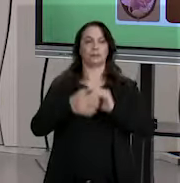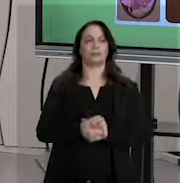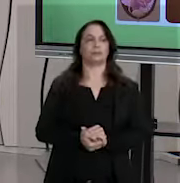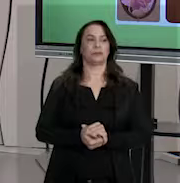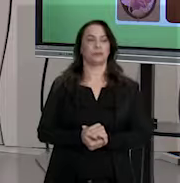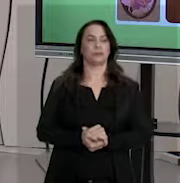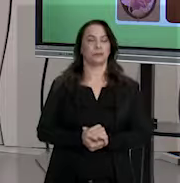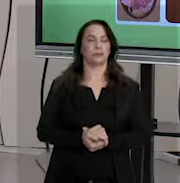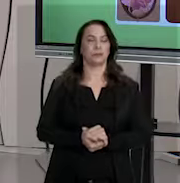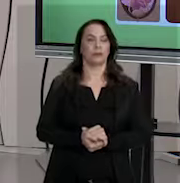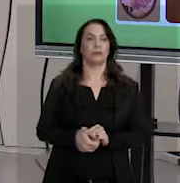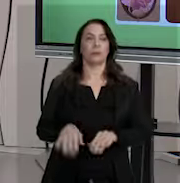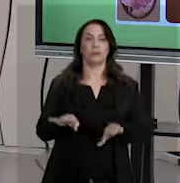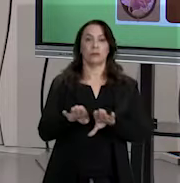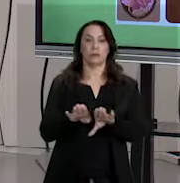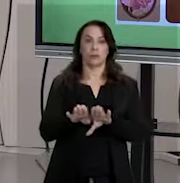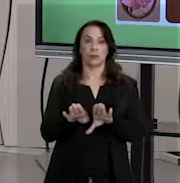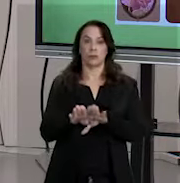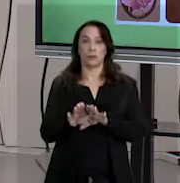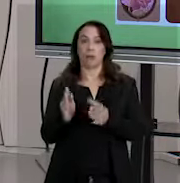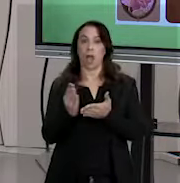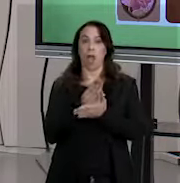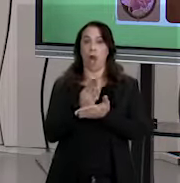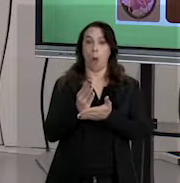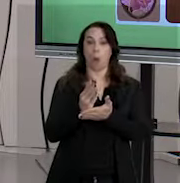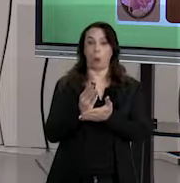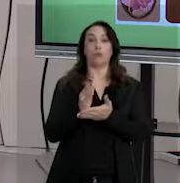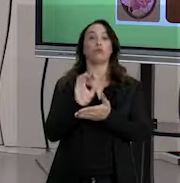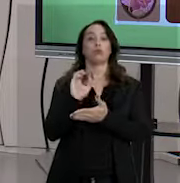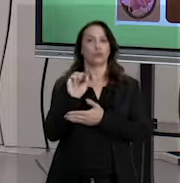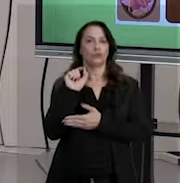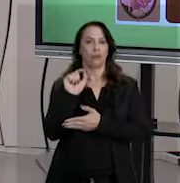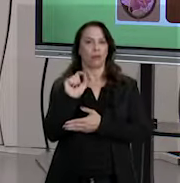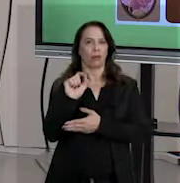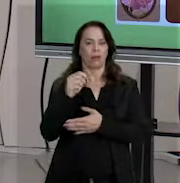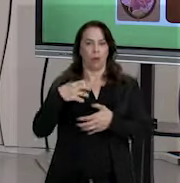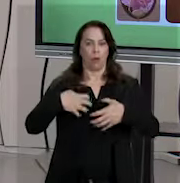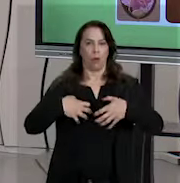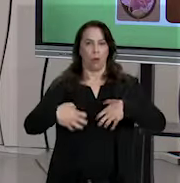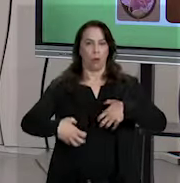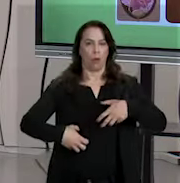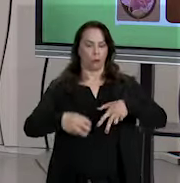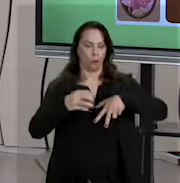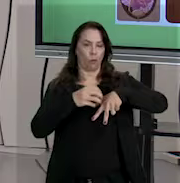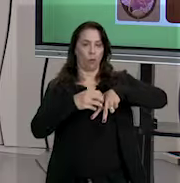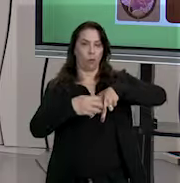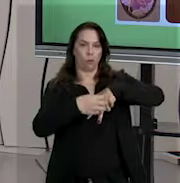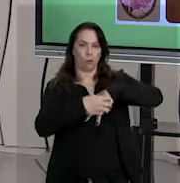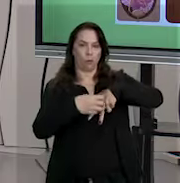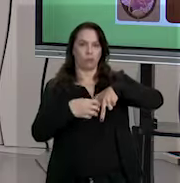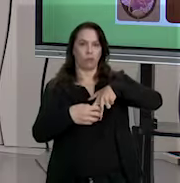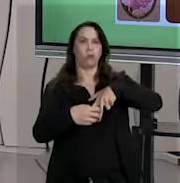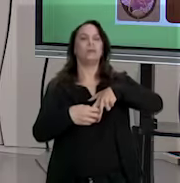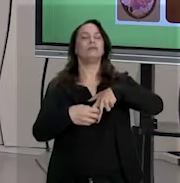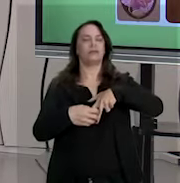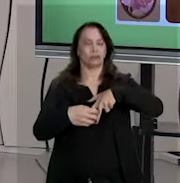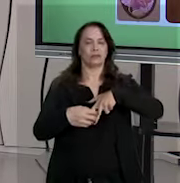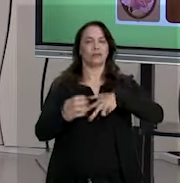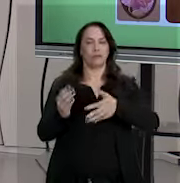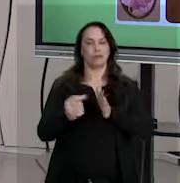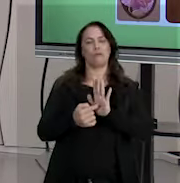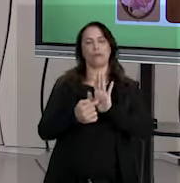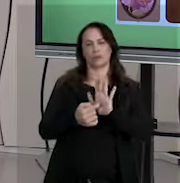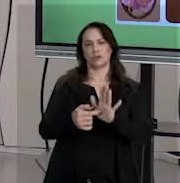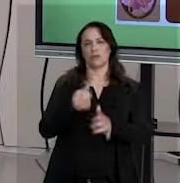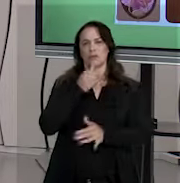também vai colocar aqui alguns órgãos para ilustrar isso. É evidente que não há como a gente